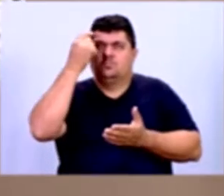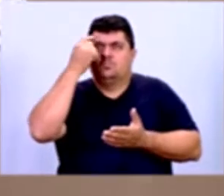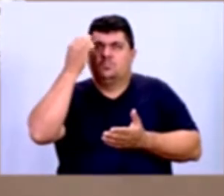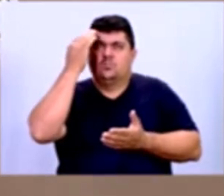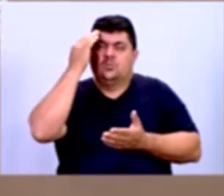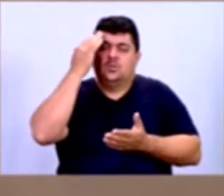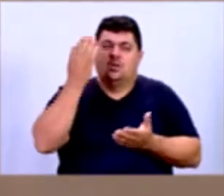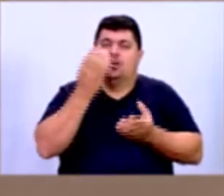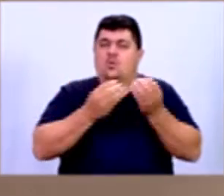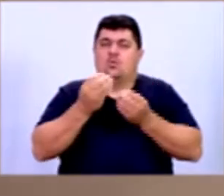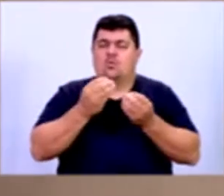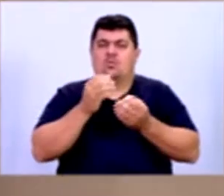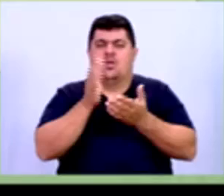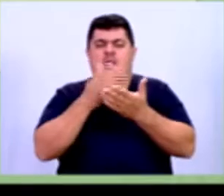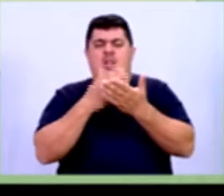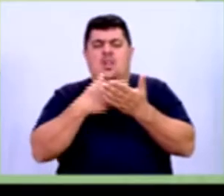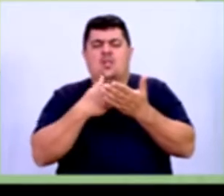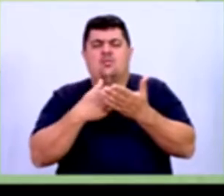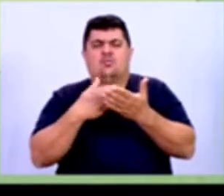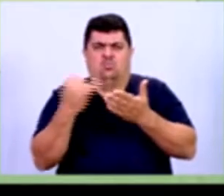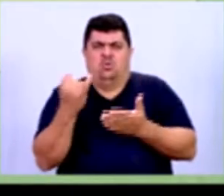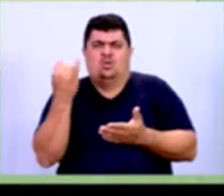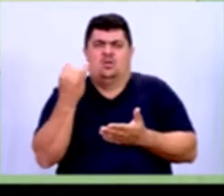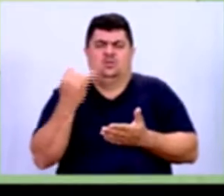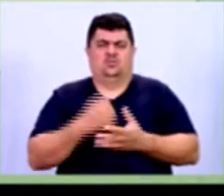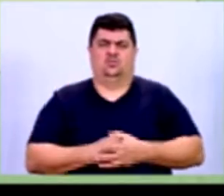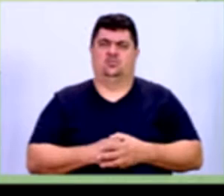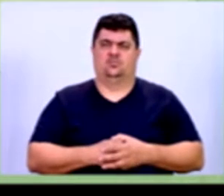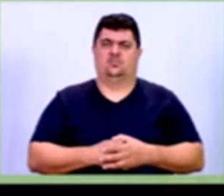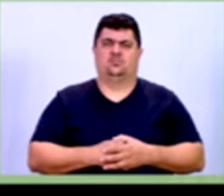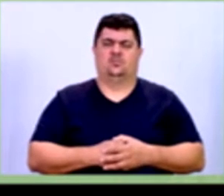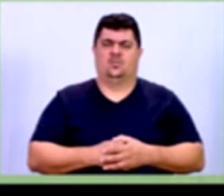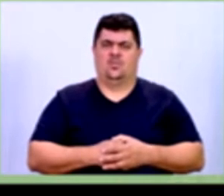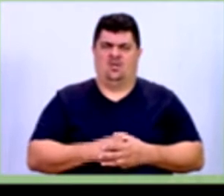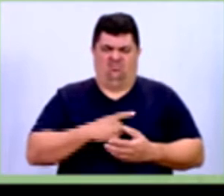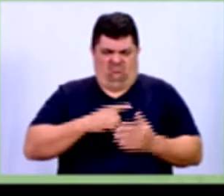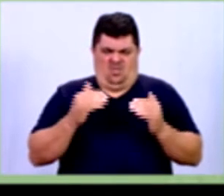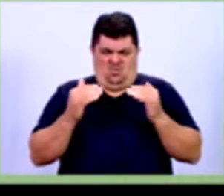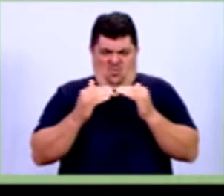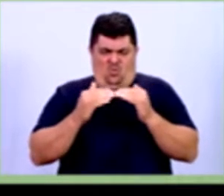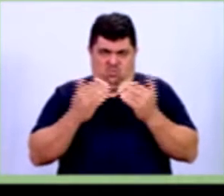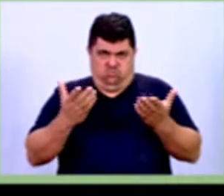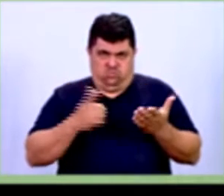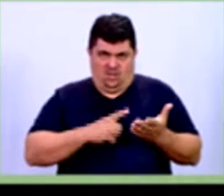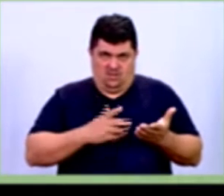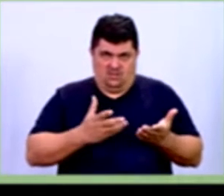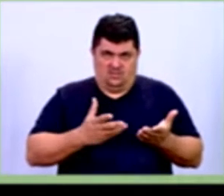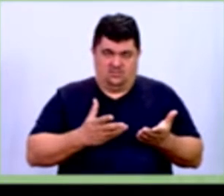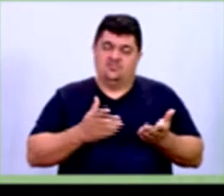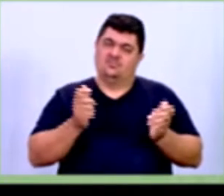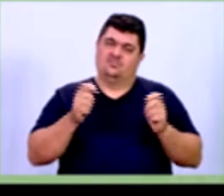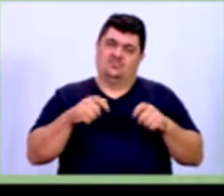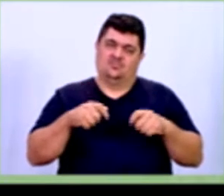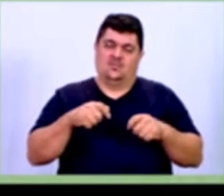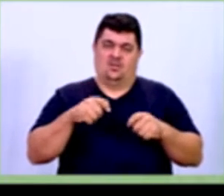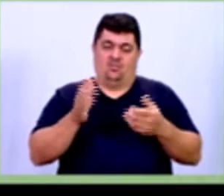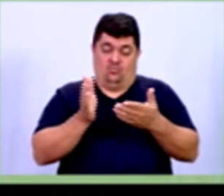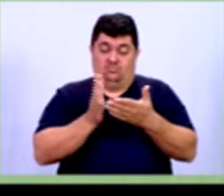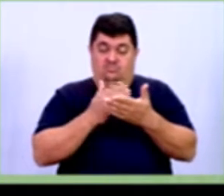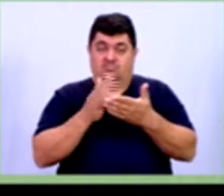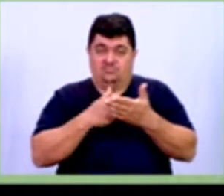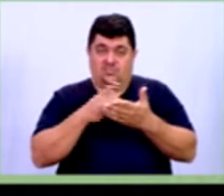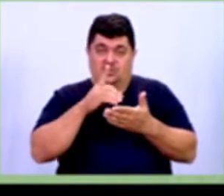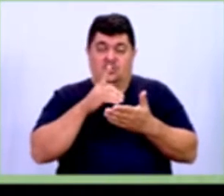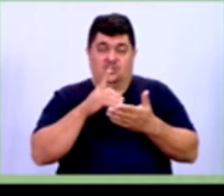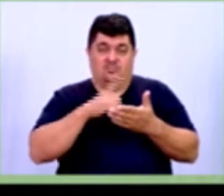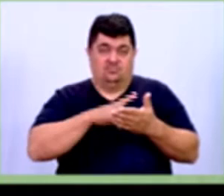didático. O que o livro didático tem a ver para a nossa aula? O livro didático na alfabetização de jovens